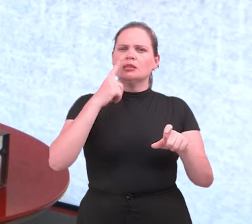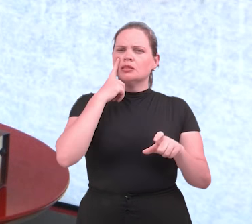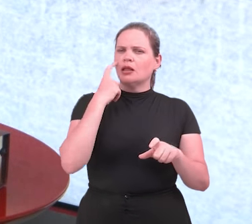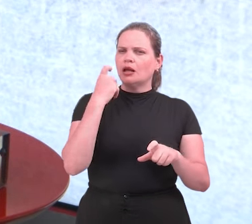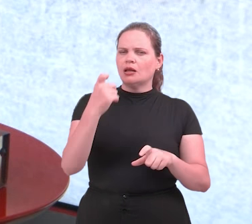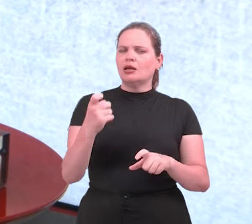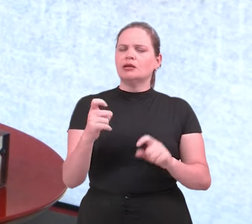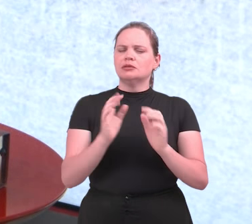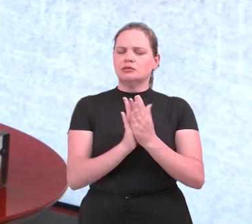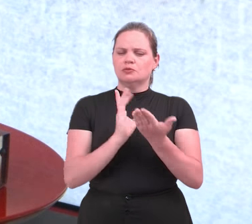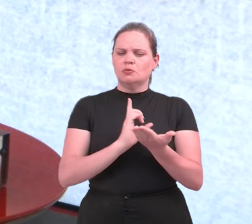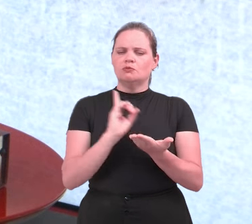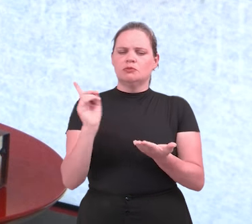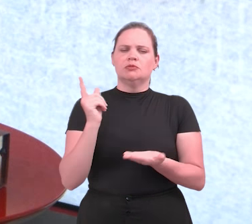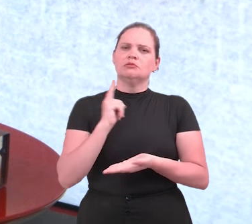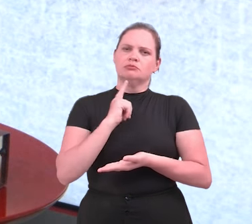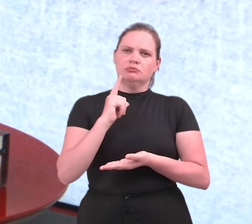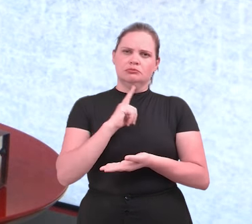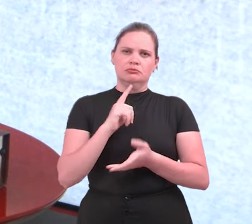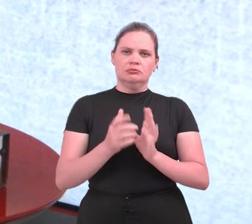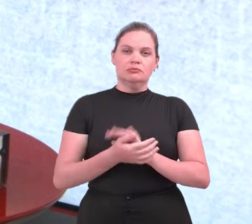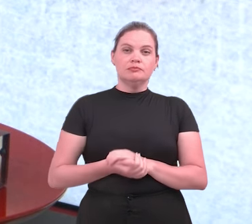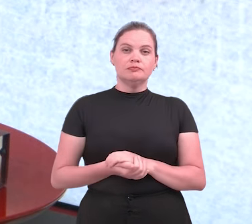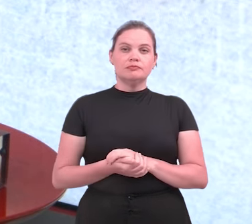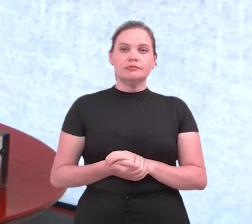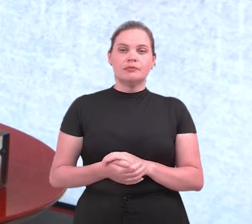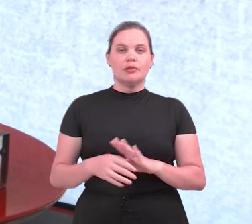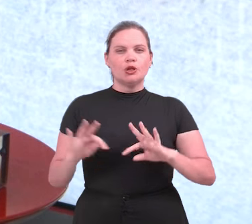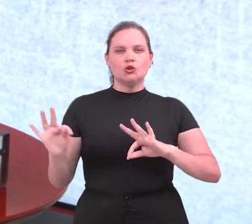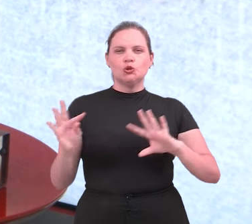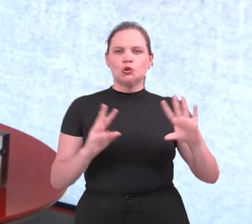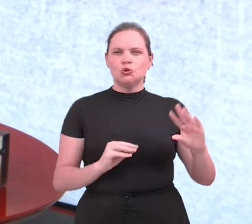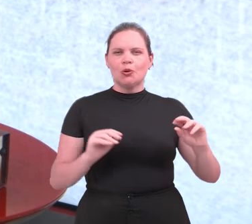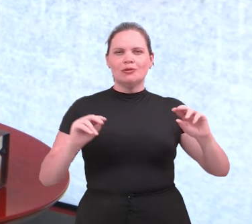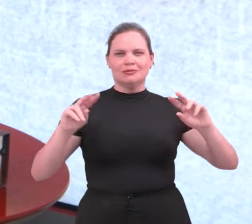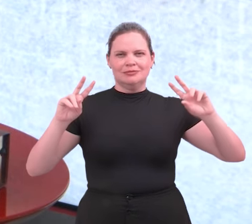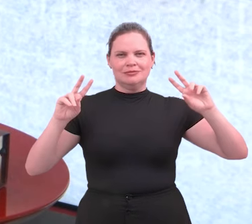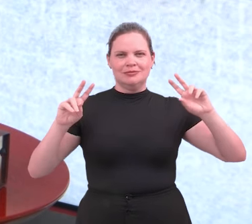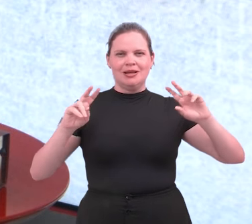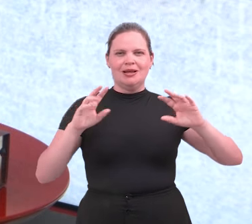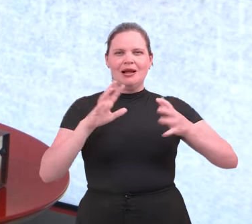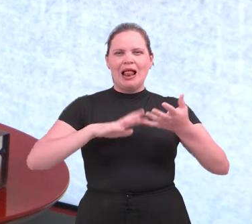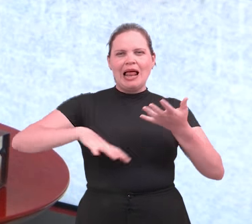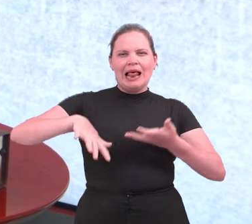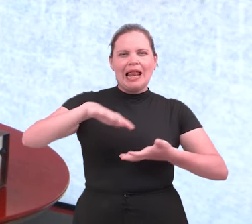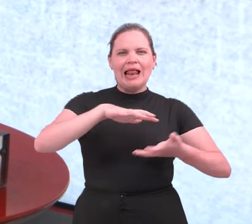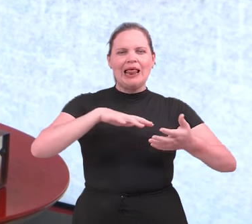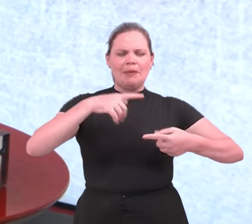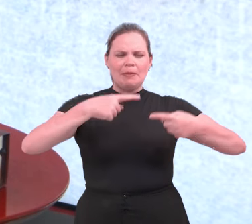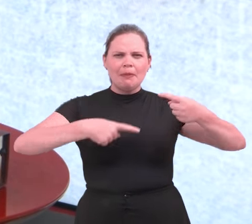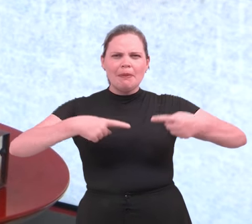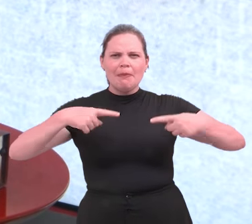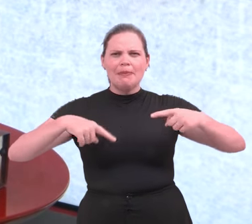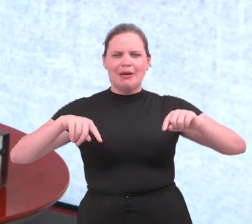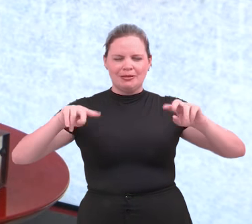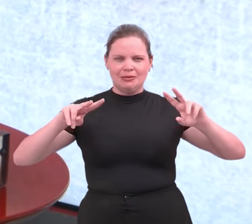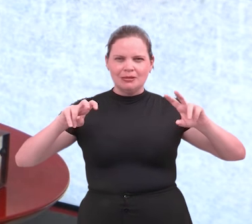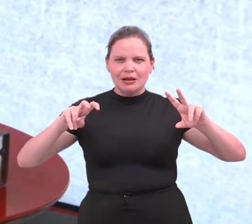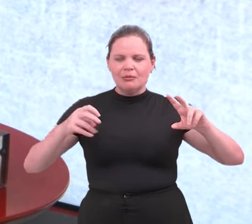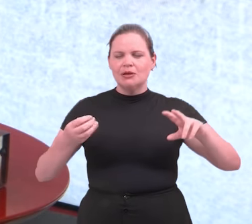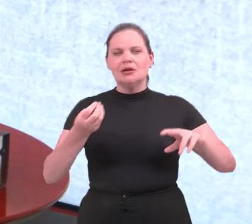assuntos doutrinários da Bíblia. E com toda a polêmica desse tema, vale a pena discorrer sobre